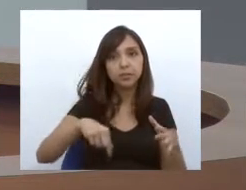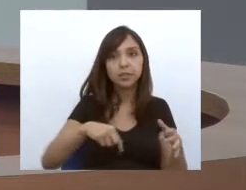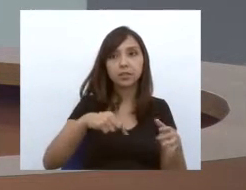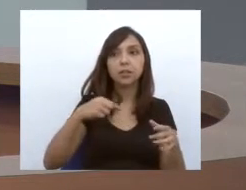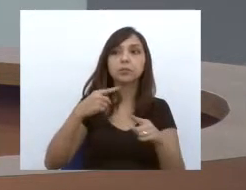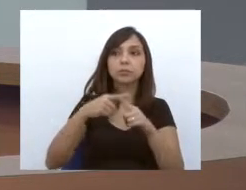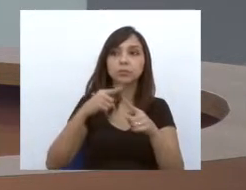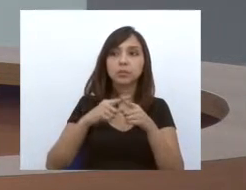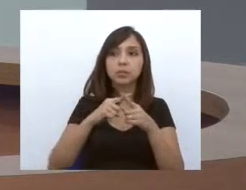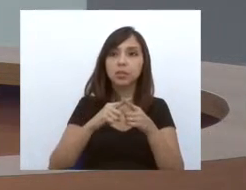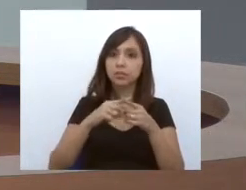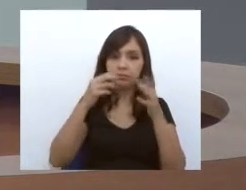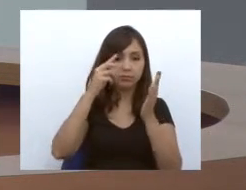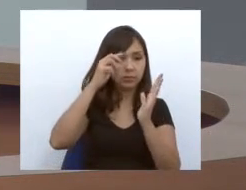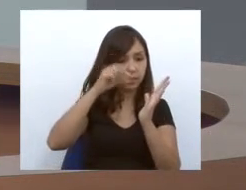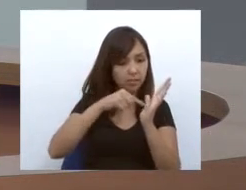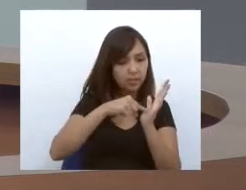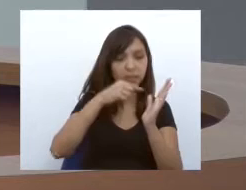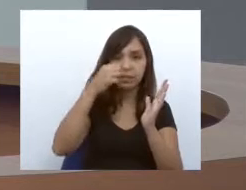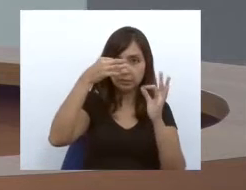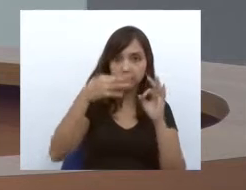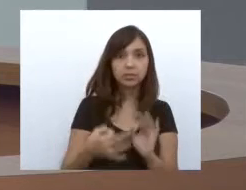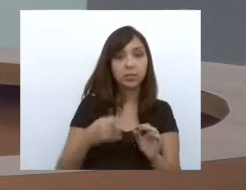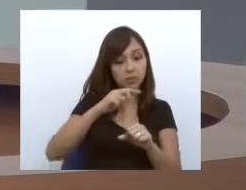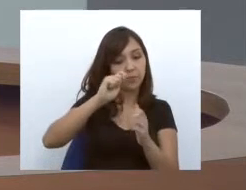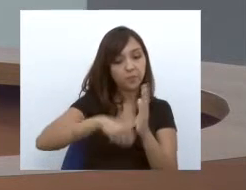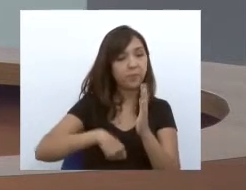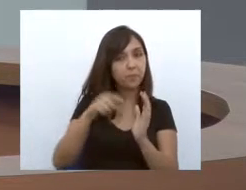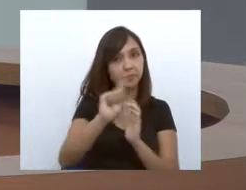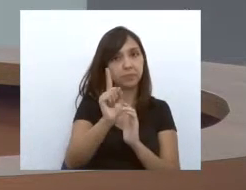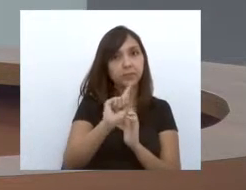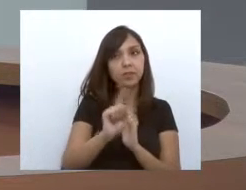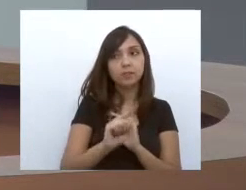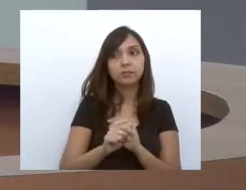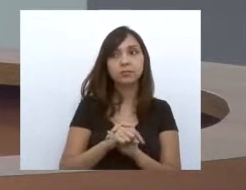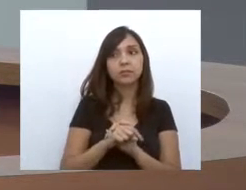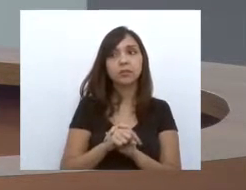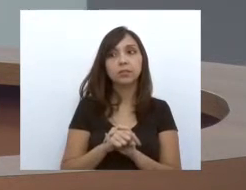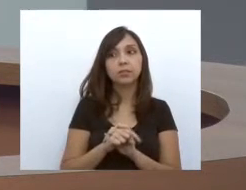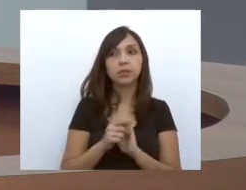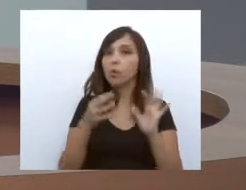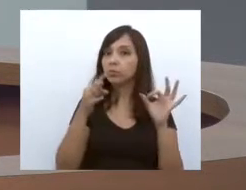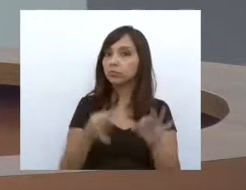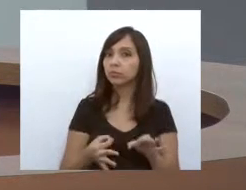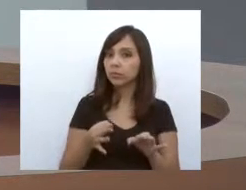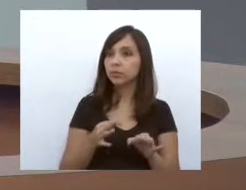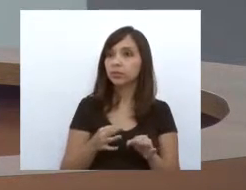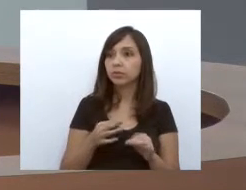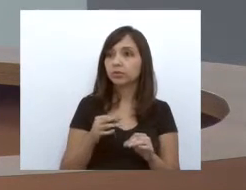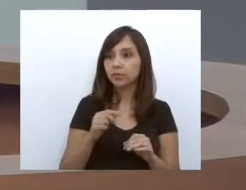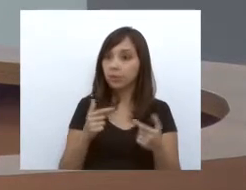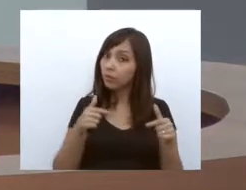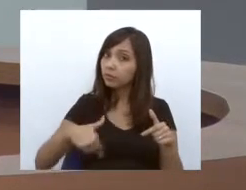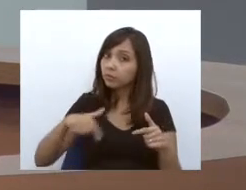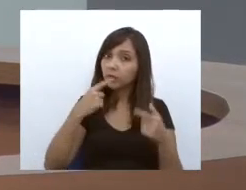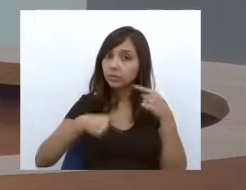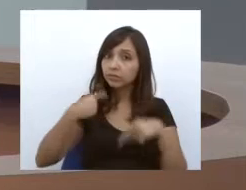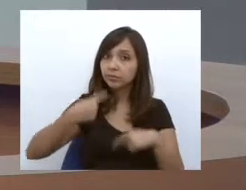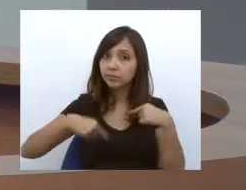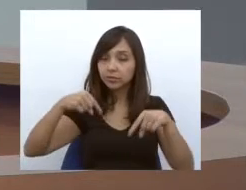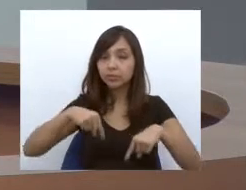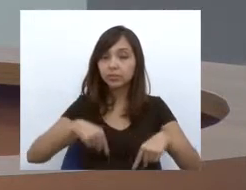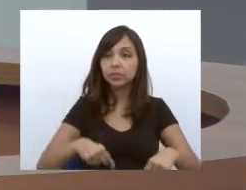porque formalmente eles não foram inscritos, ou não é justo? Essa é a questão que nós estamos discutindo